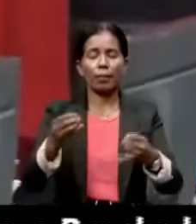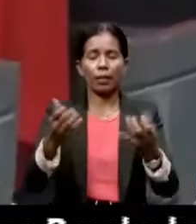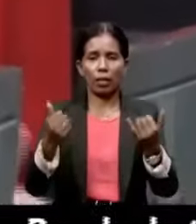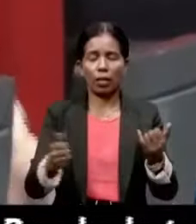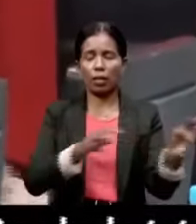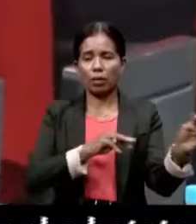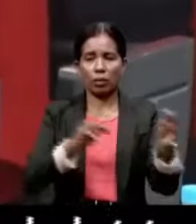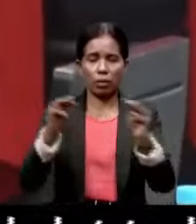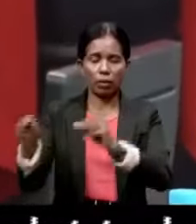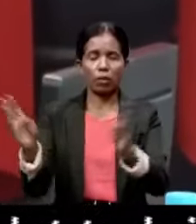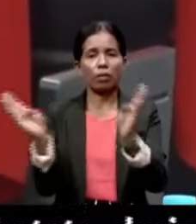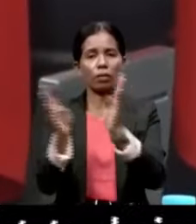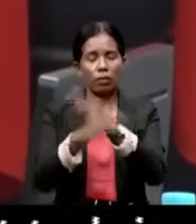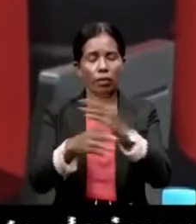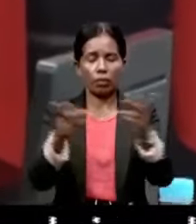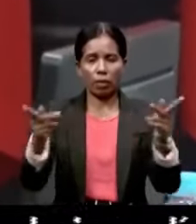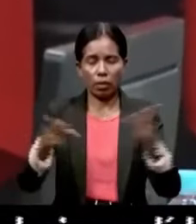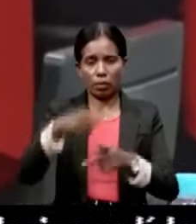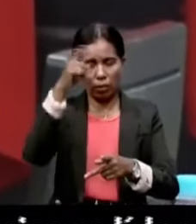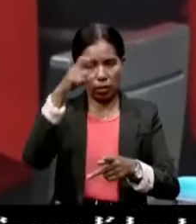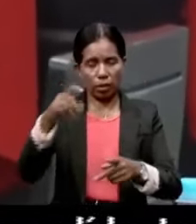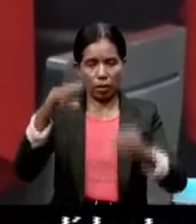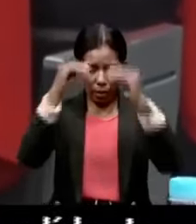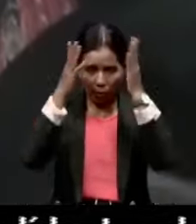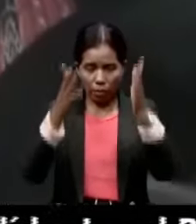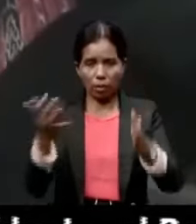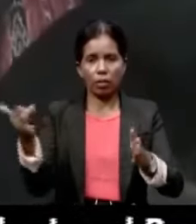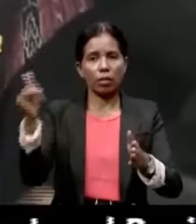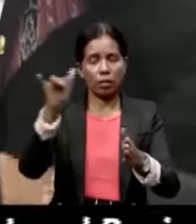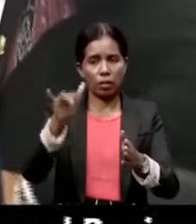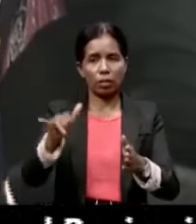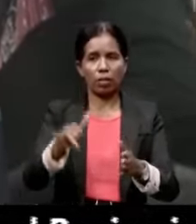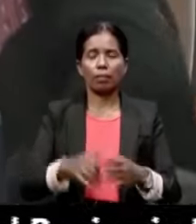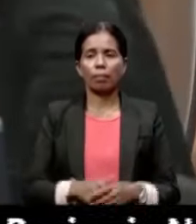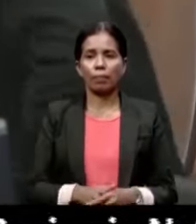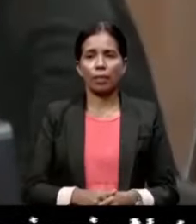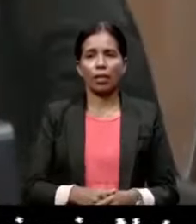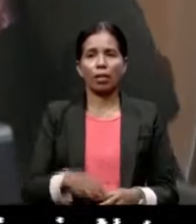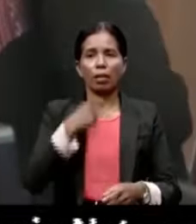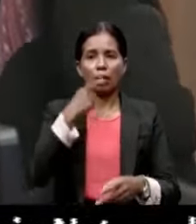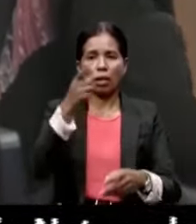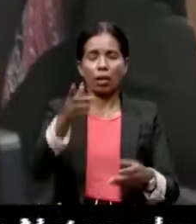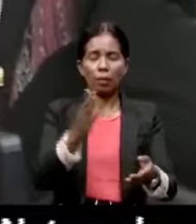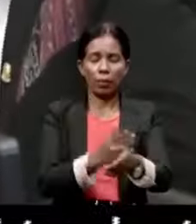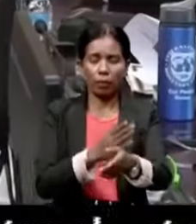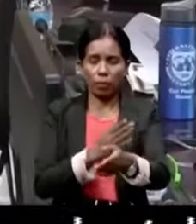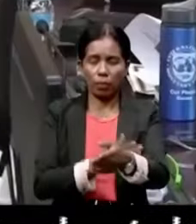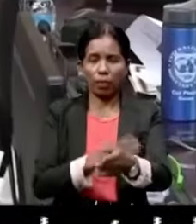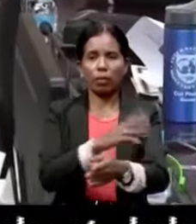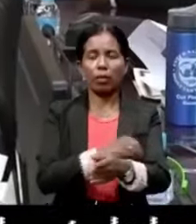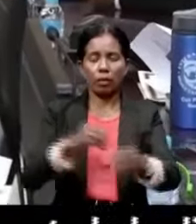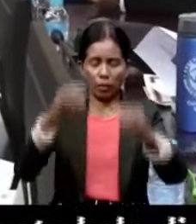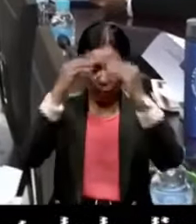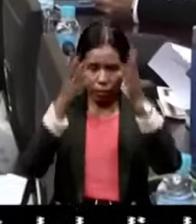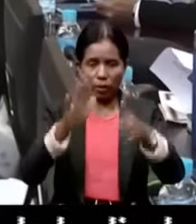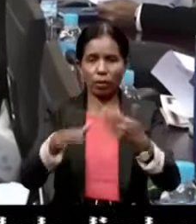Ato transforma-se em centro de excelência e de profissional CIRA, setor judicial, né? No propõe ato promove capacitação profissional